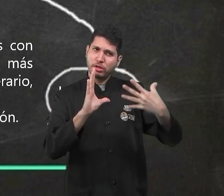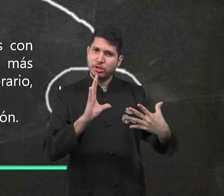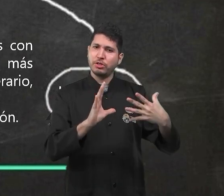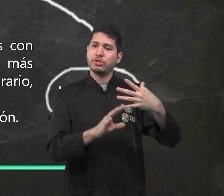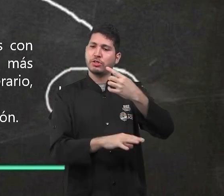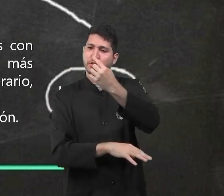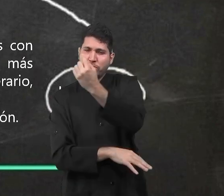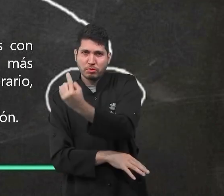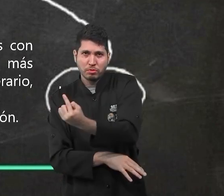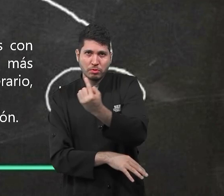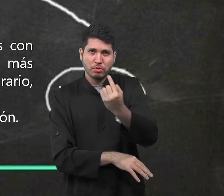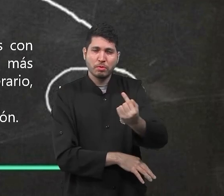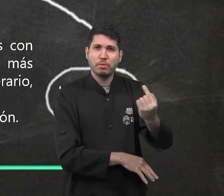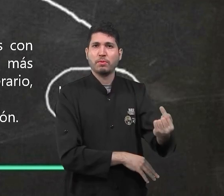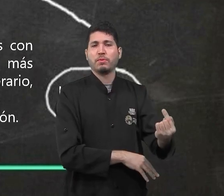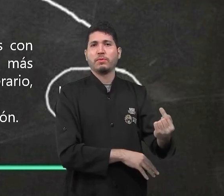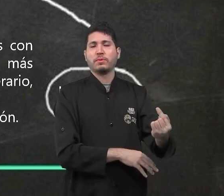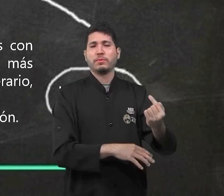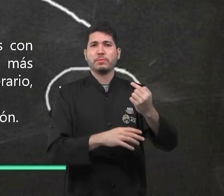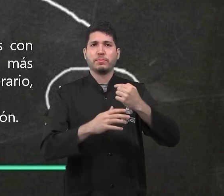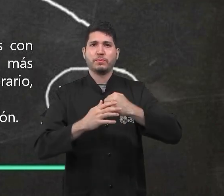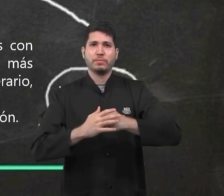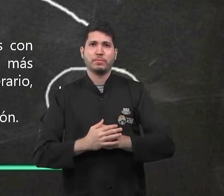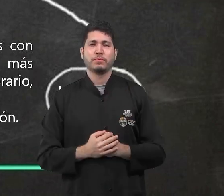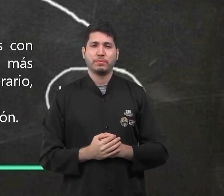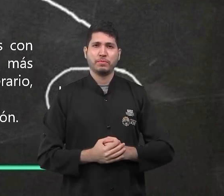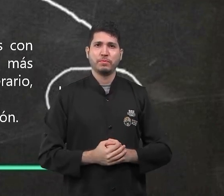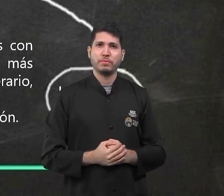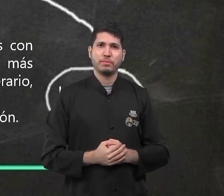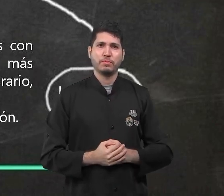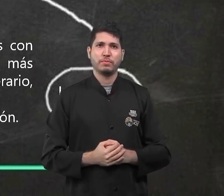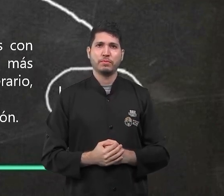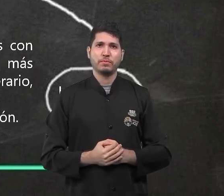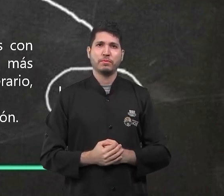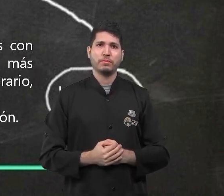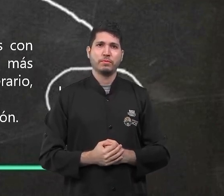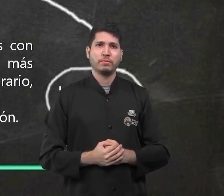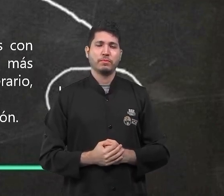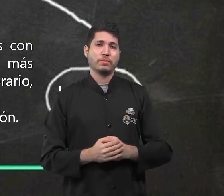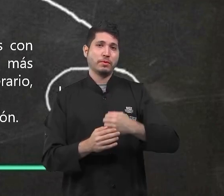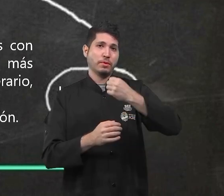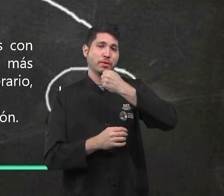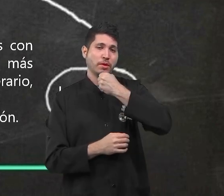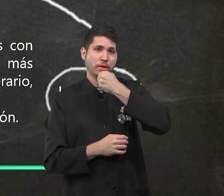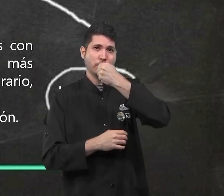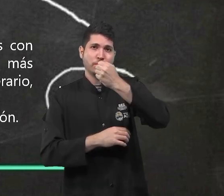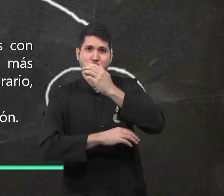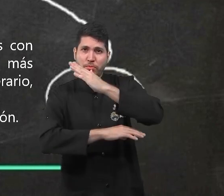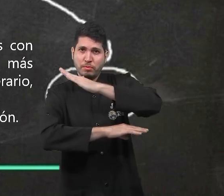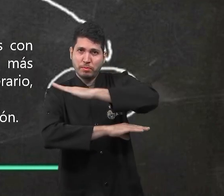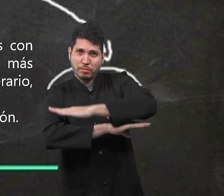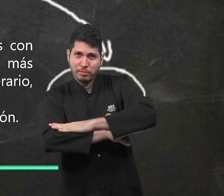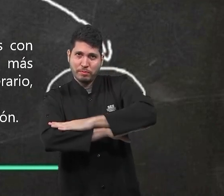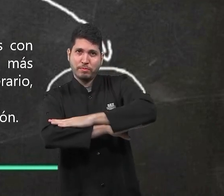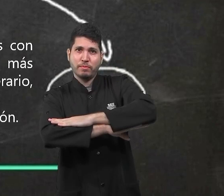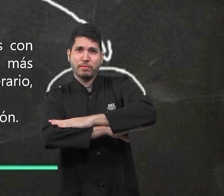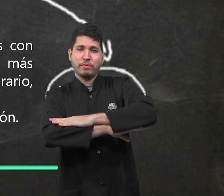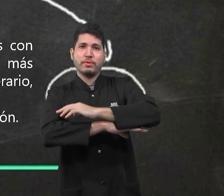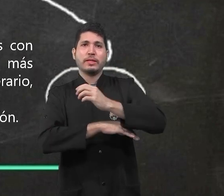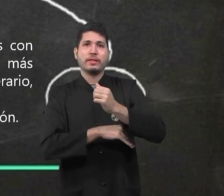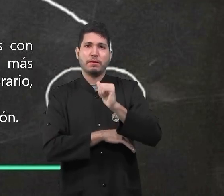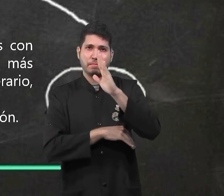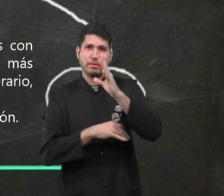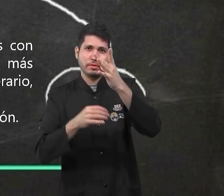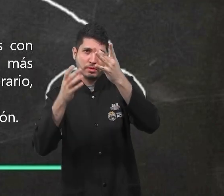transmitir a informação sem carga de opinião nenhuma, assim como também a reportagem, porém a reportagem ela dá mais detalhes,